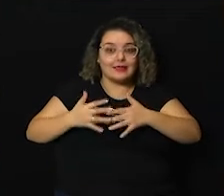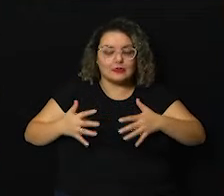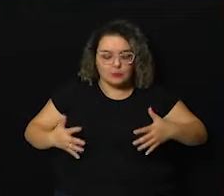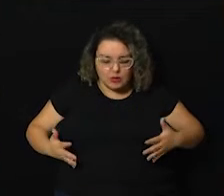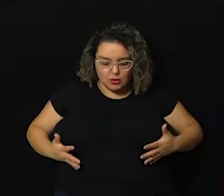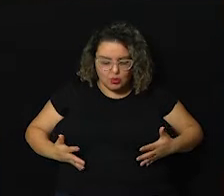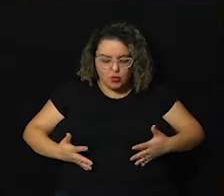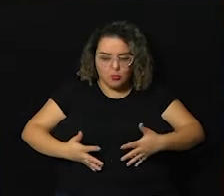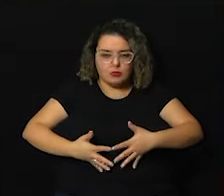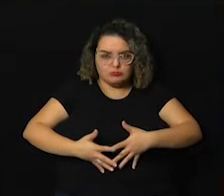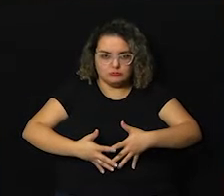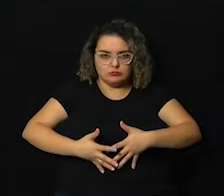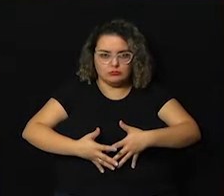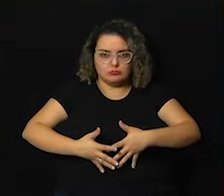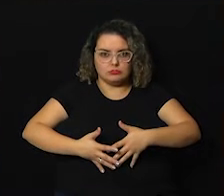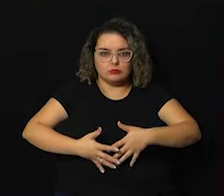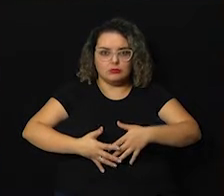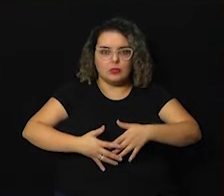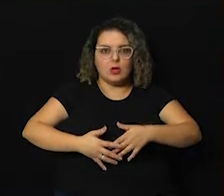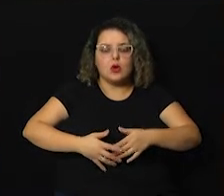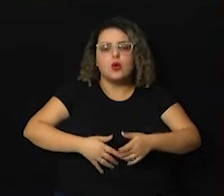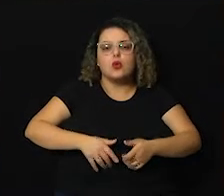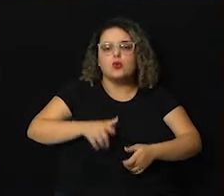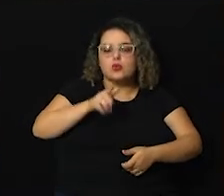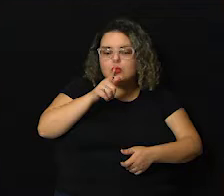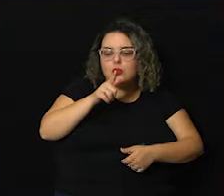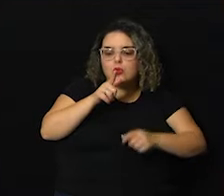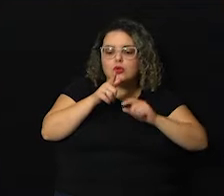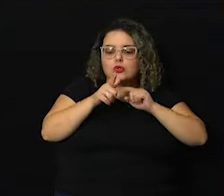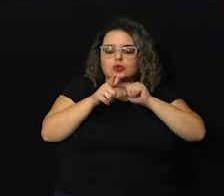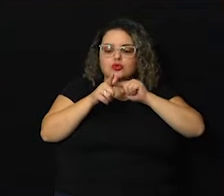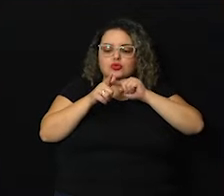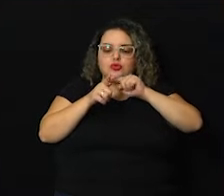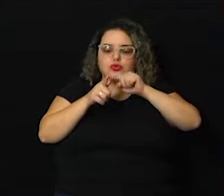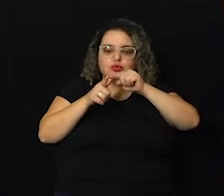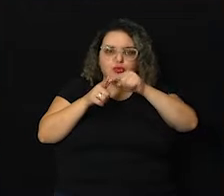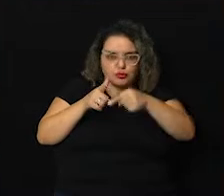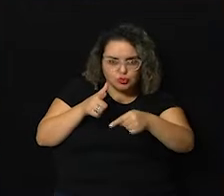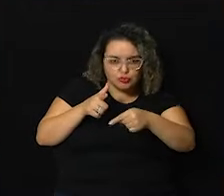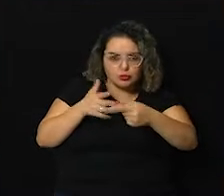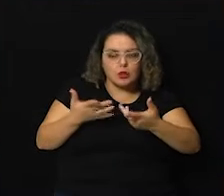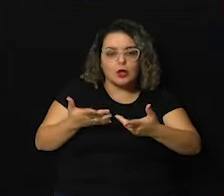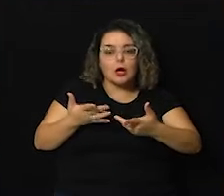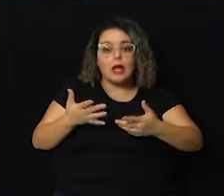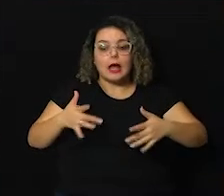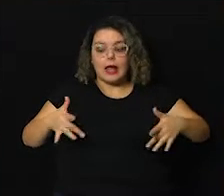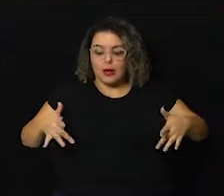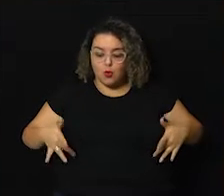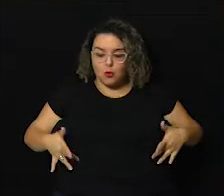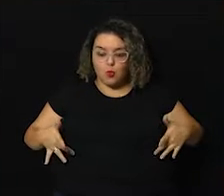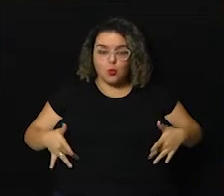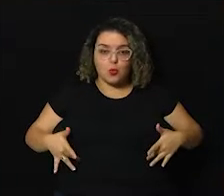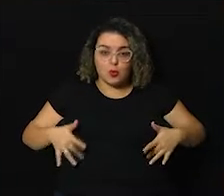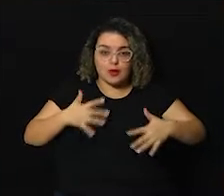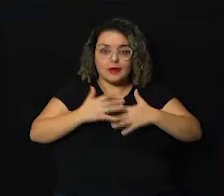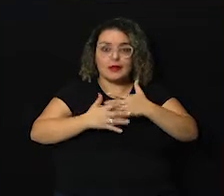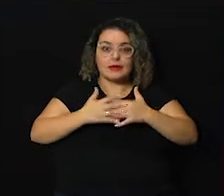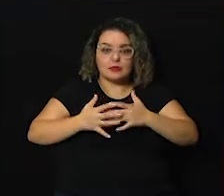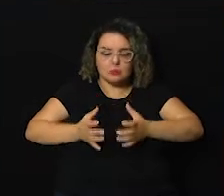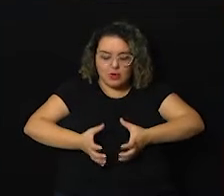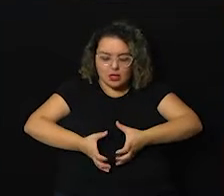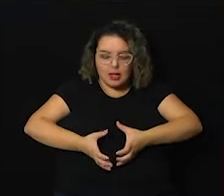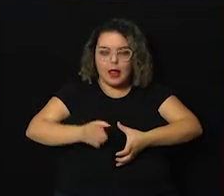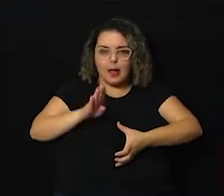a pelve renal, que seria a via coletora, onde a urina é encaminhada para a bexiga, etc. Essa situação é a situação